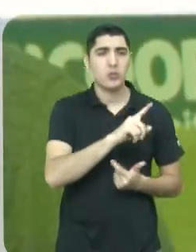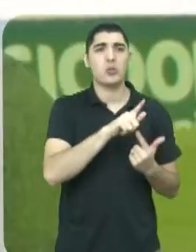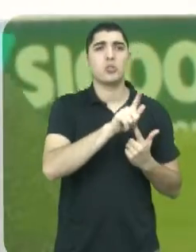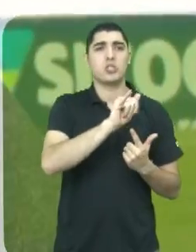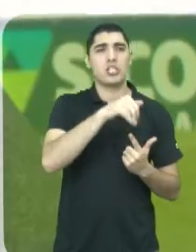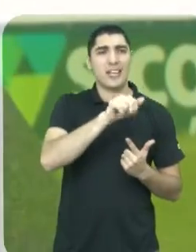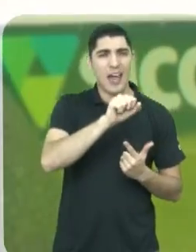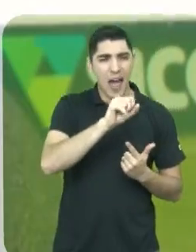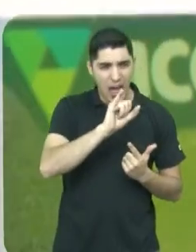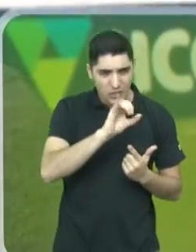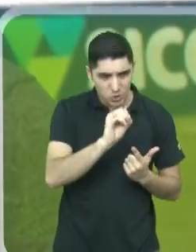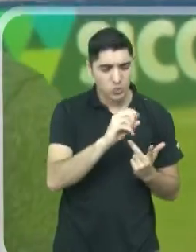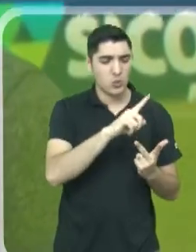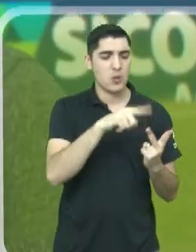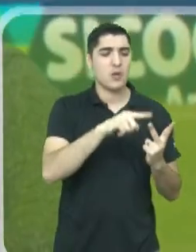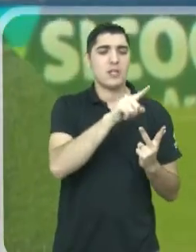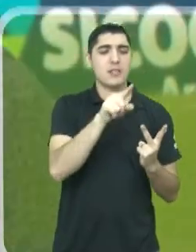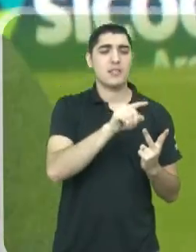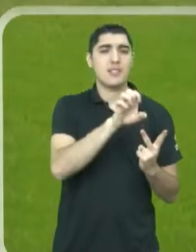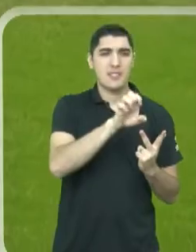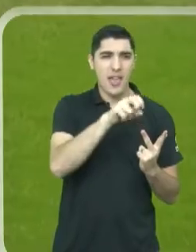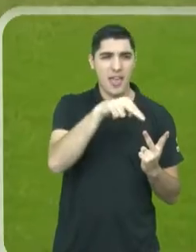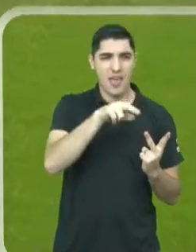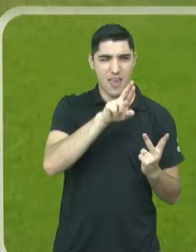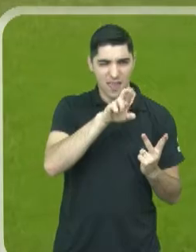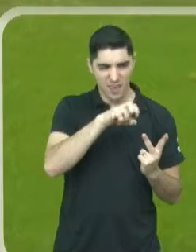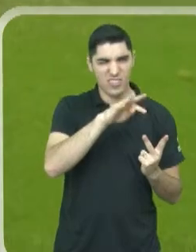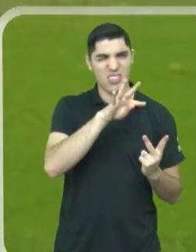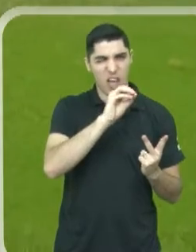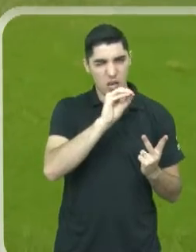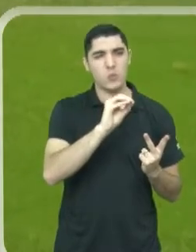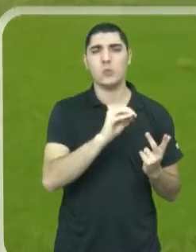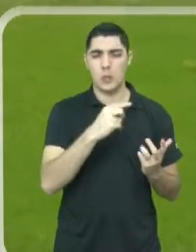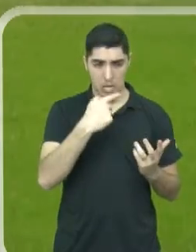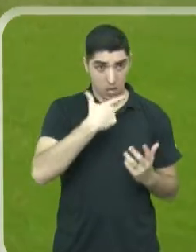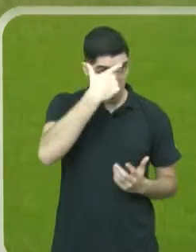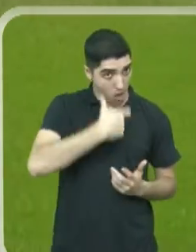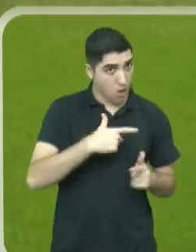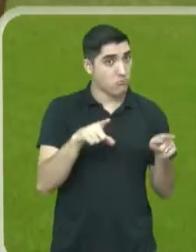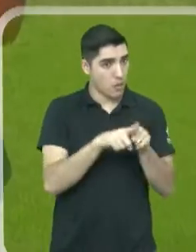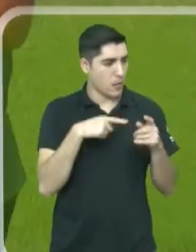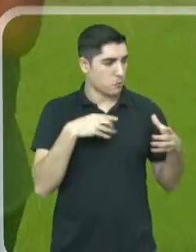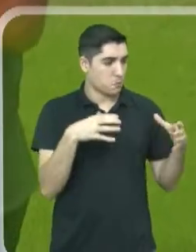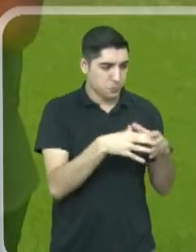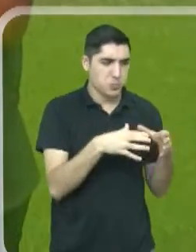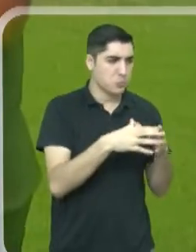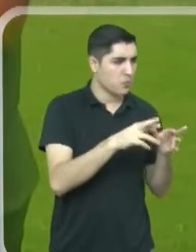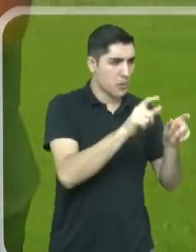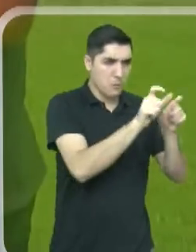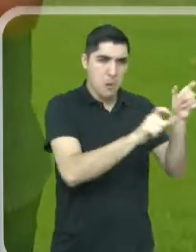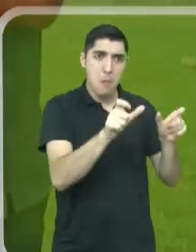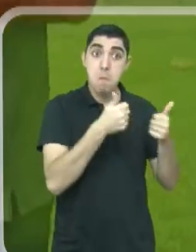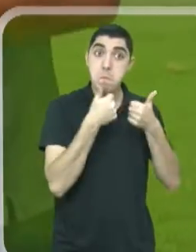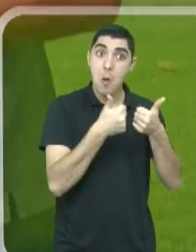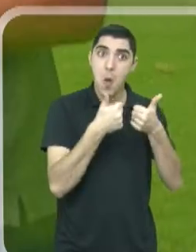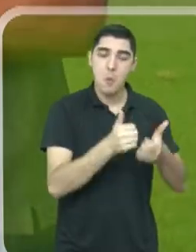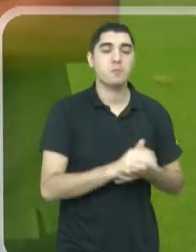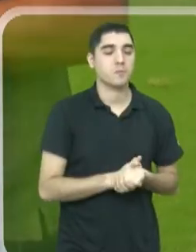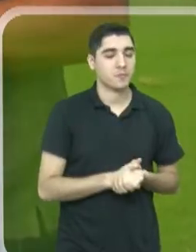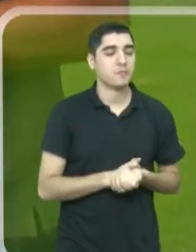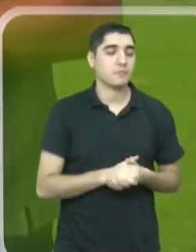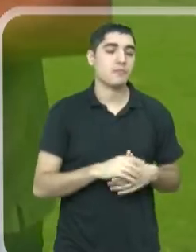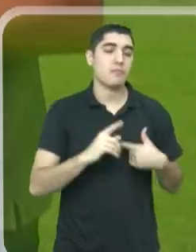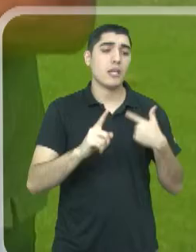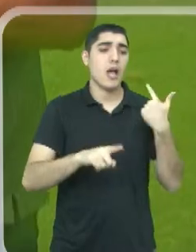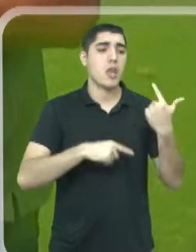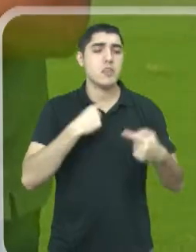Zé Renato, William Feliciano, eu, Danilo. Né? E aí naquele ano eu já despontei aqui, acho que é por isso que eu